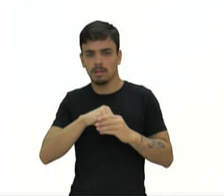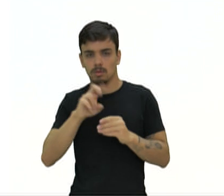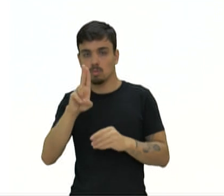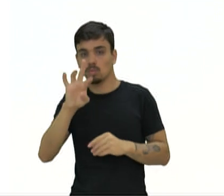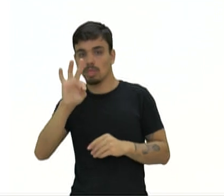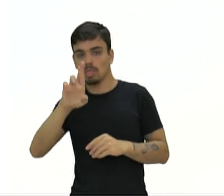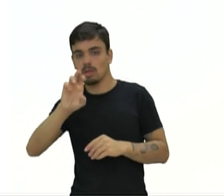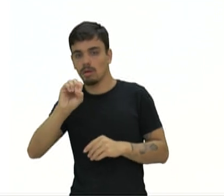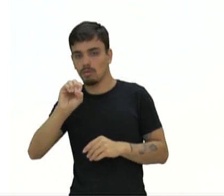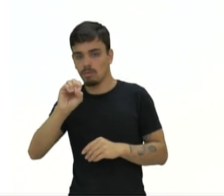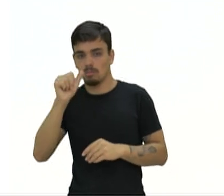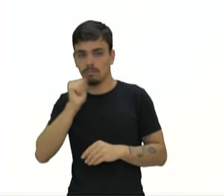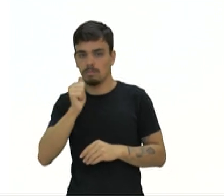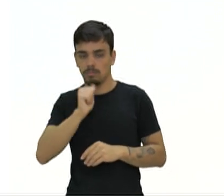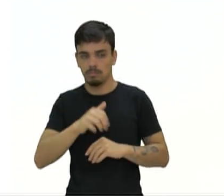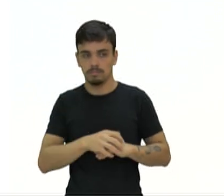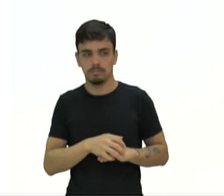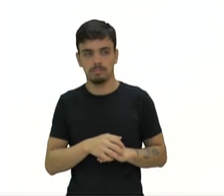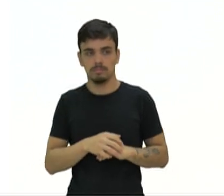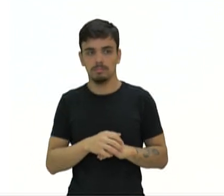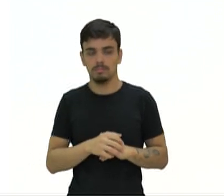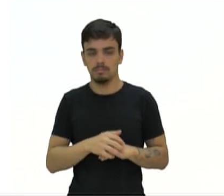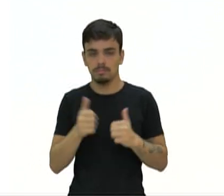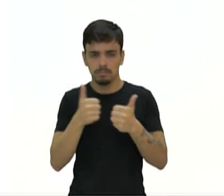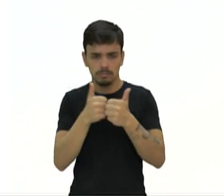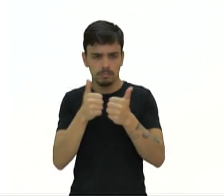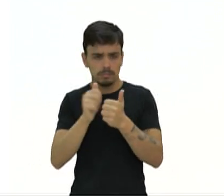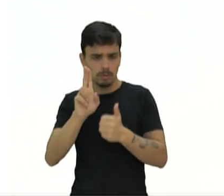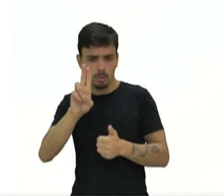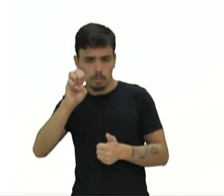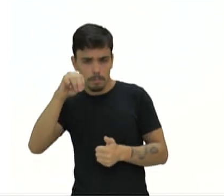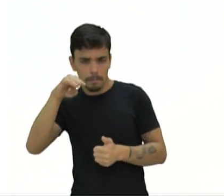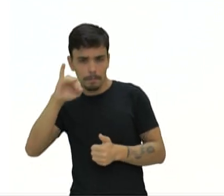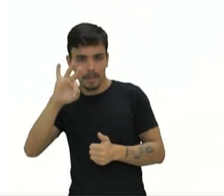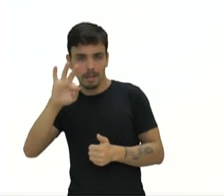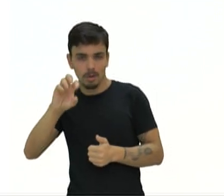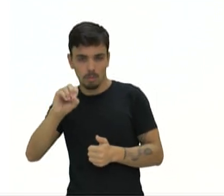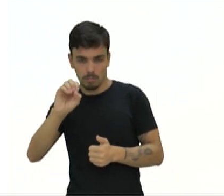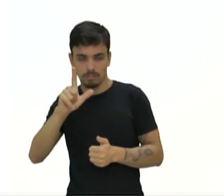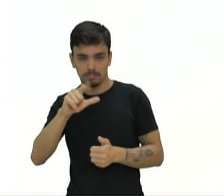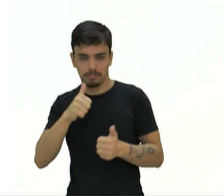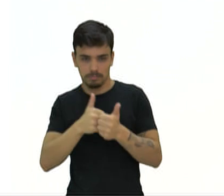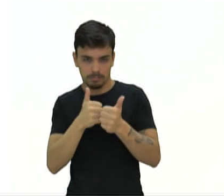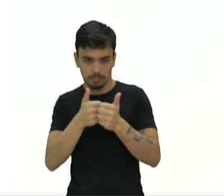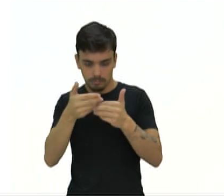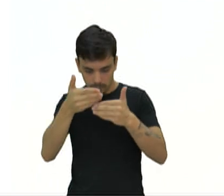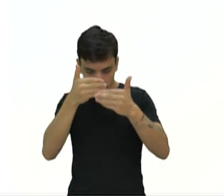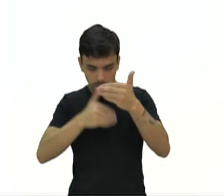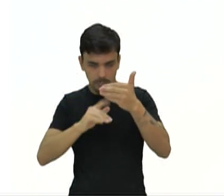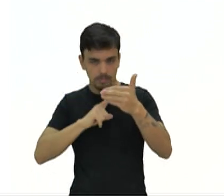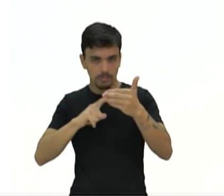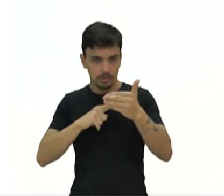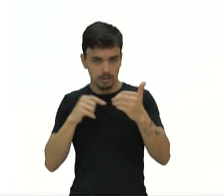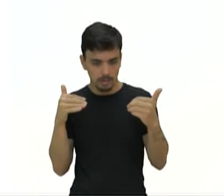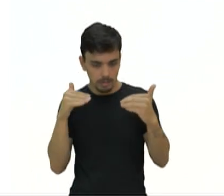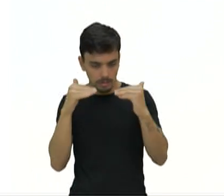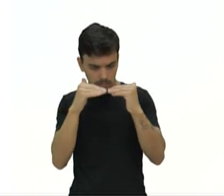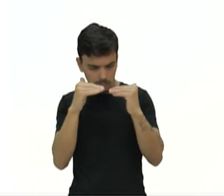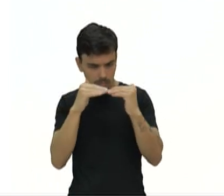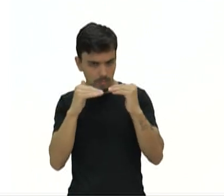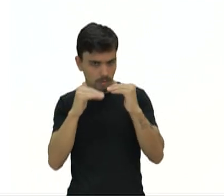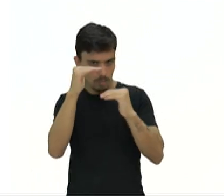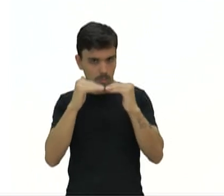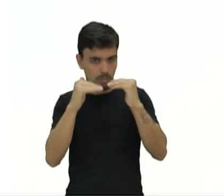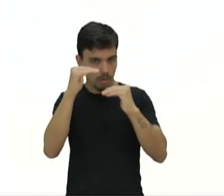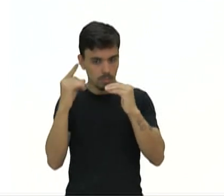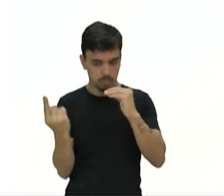da mulher, né? Mais ou menos aqui na altura do umbigo, essa parte superior ali do útero já está mais ou menos naquela altura, né?